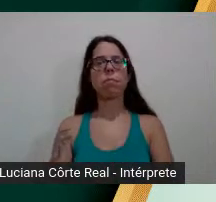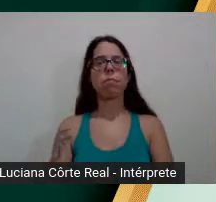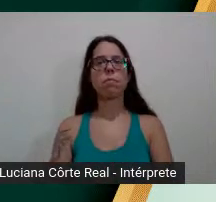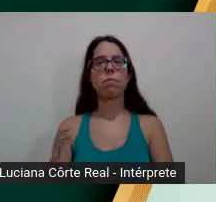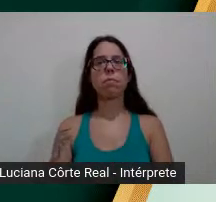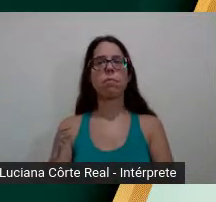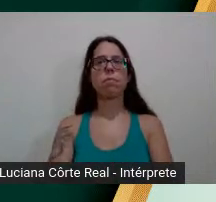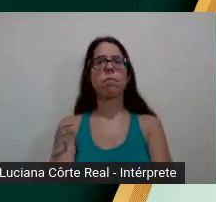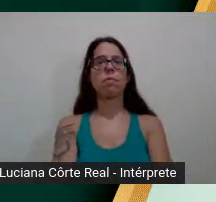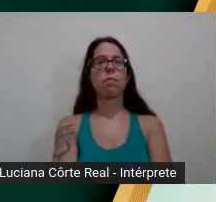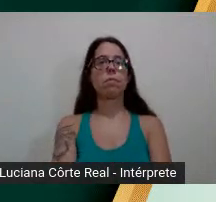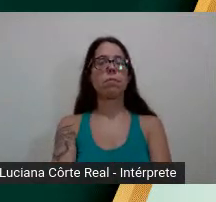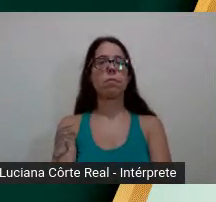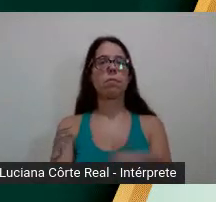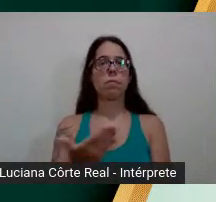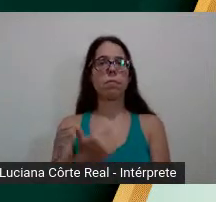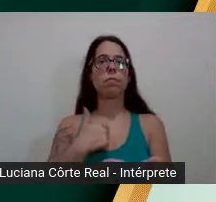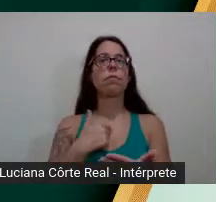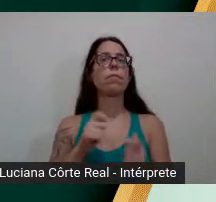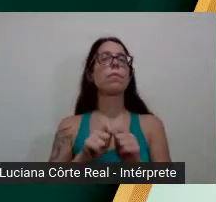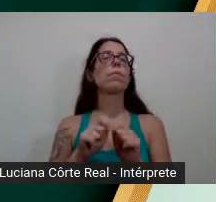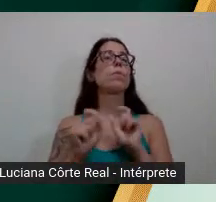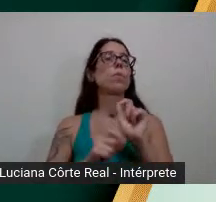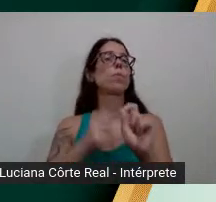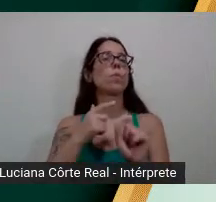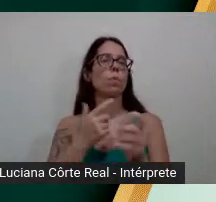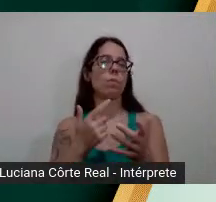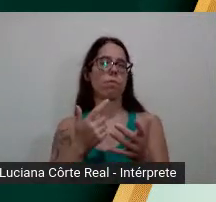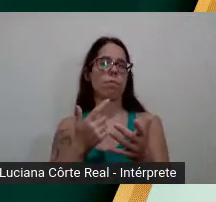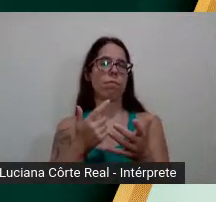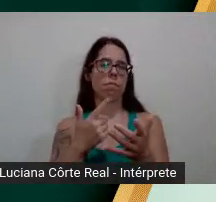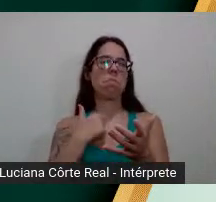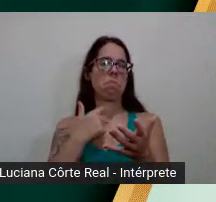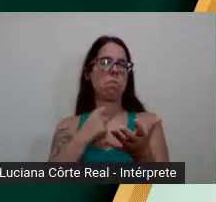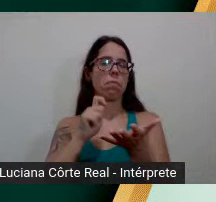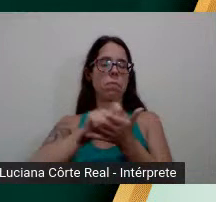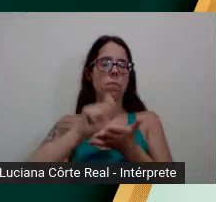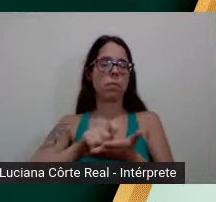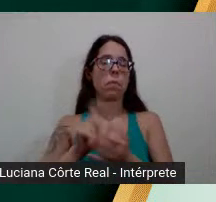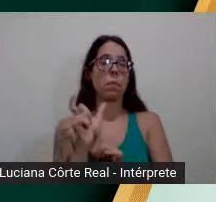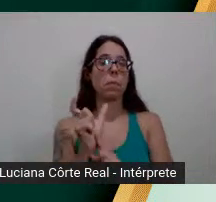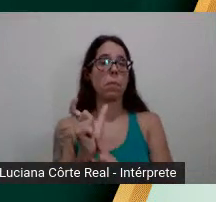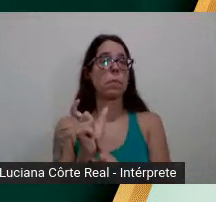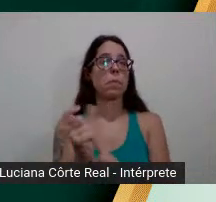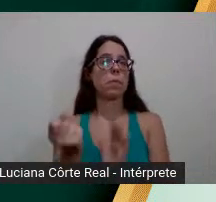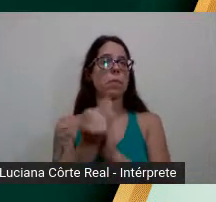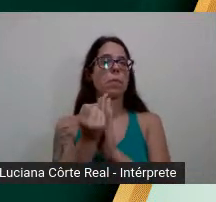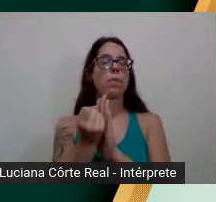Hoje, e eu fiz questão de anotar uma palavra que marcou, tempo e história.